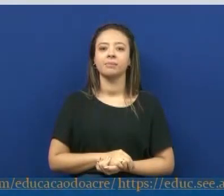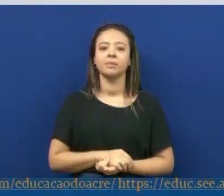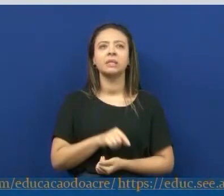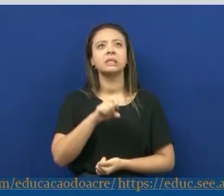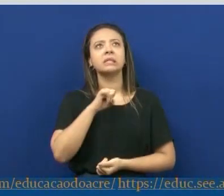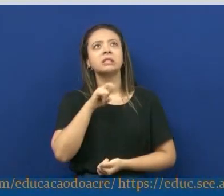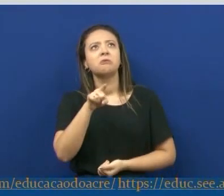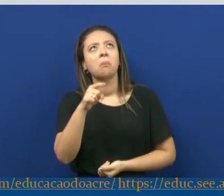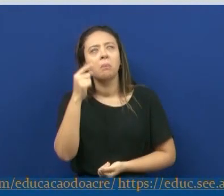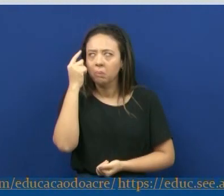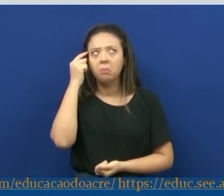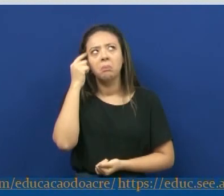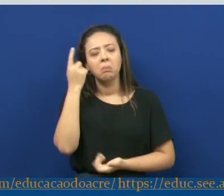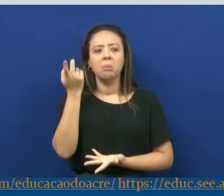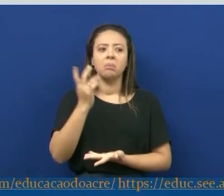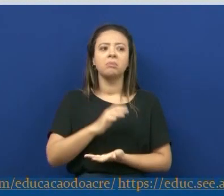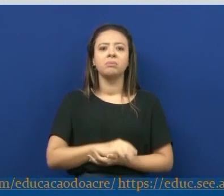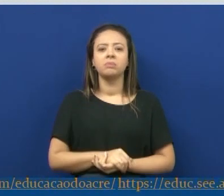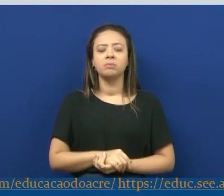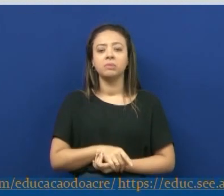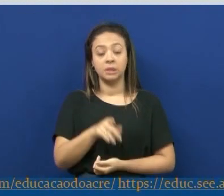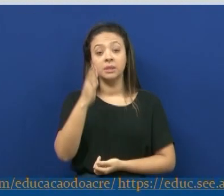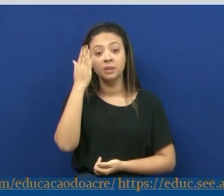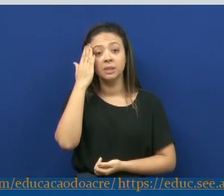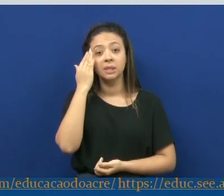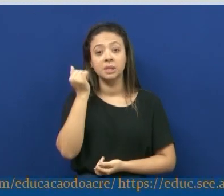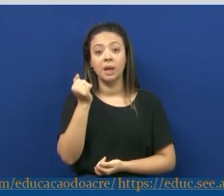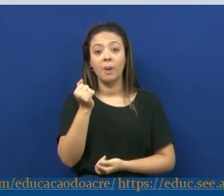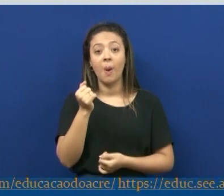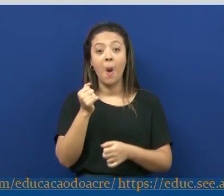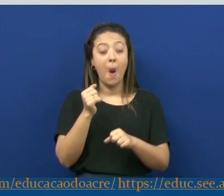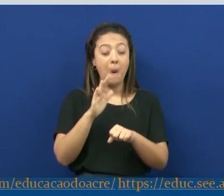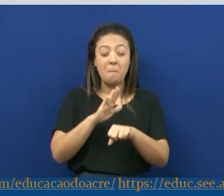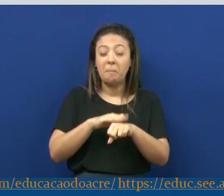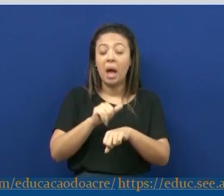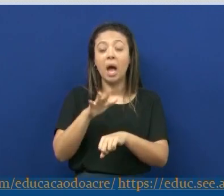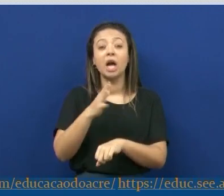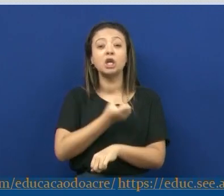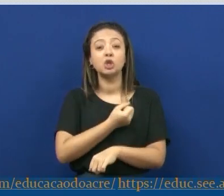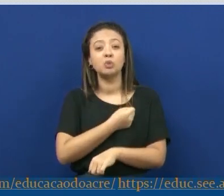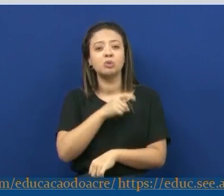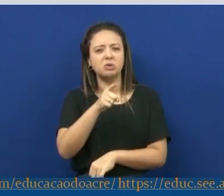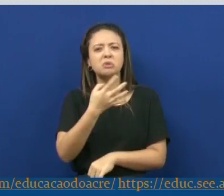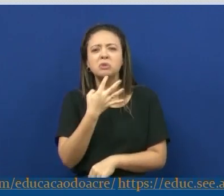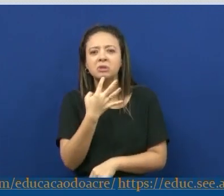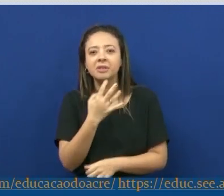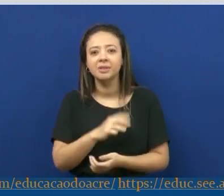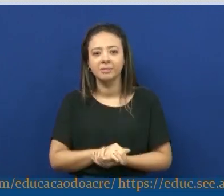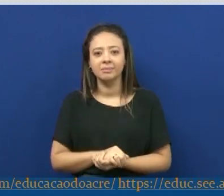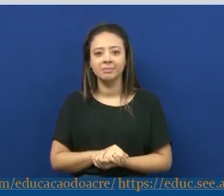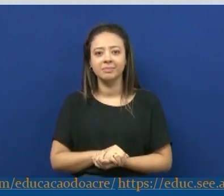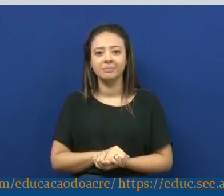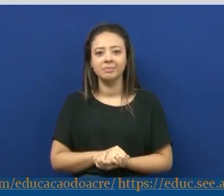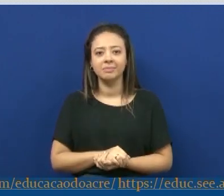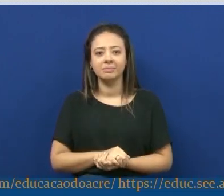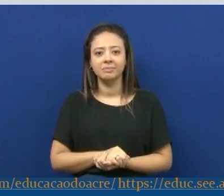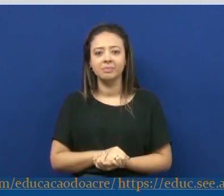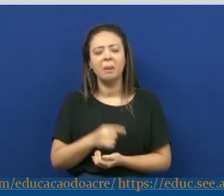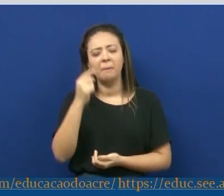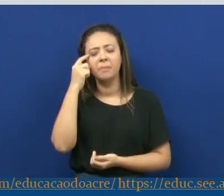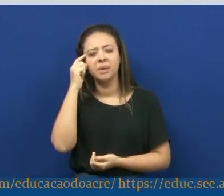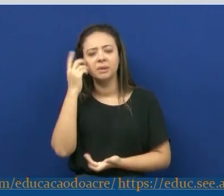Se você parar para pensar, você sabe qual o maior número que você conhece ou que você pode